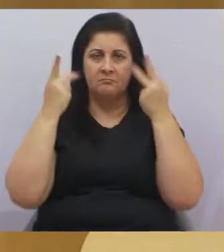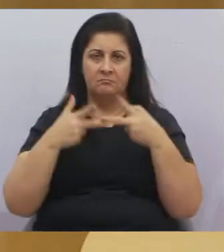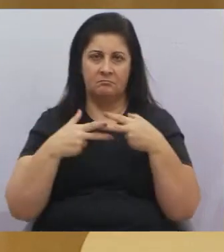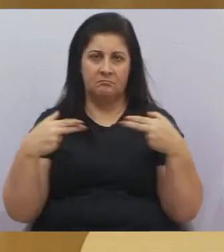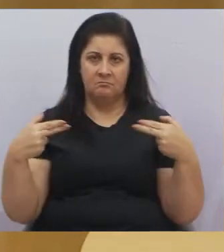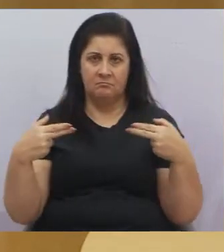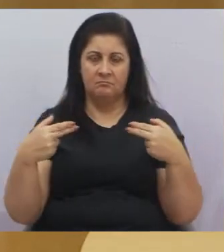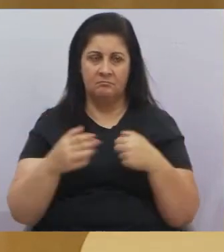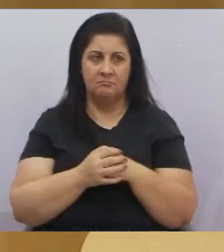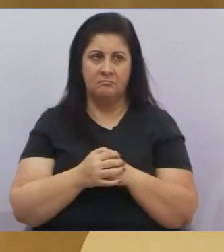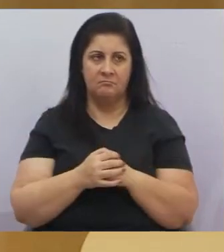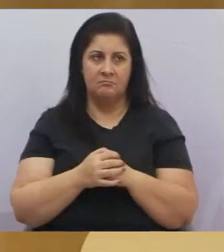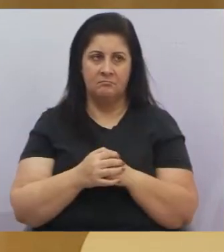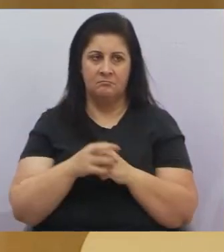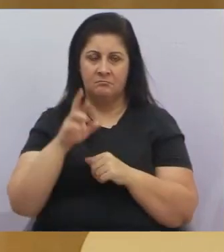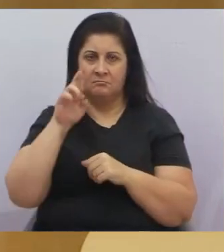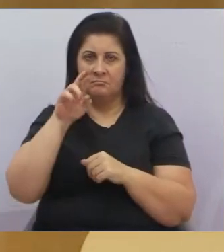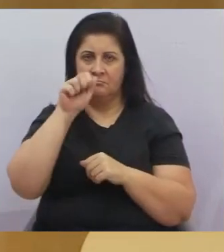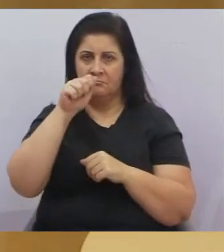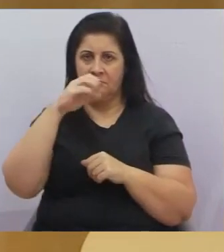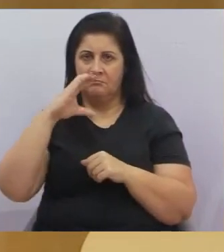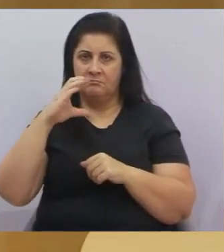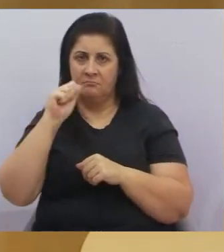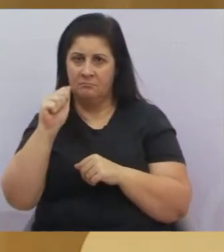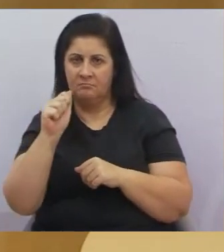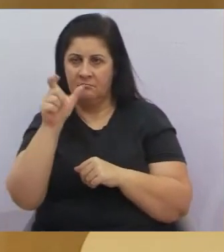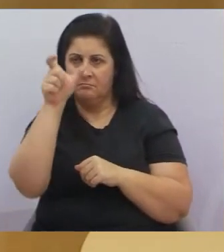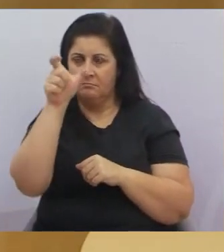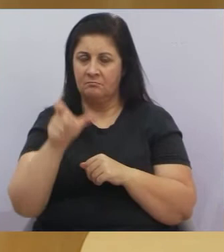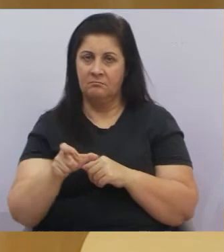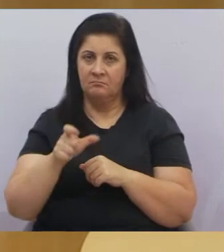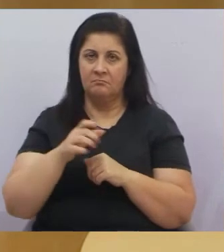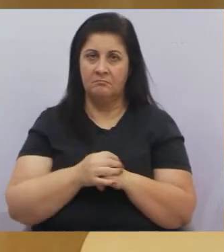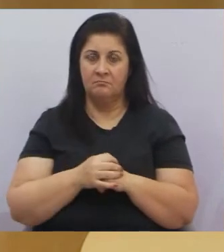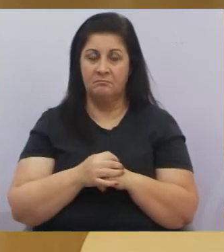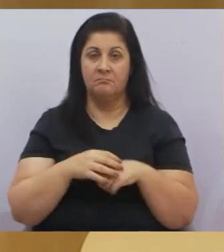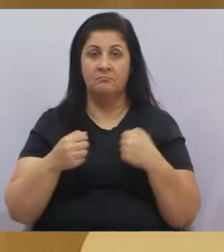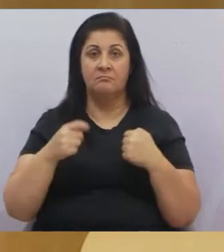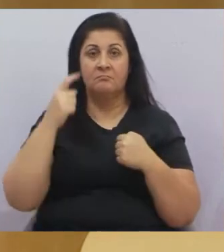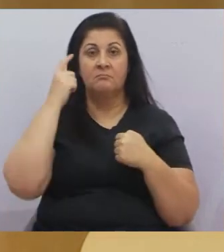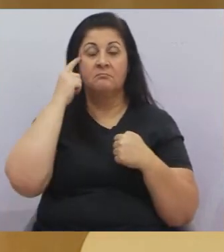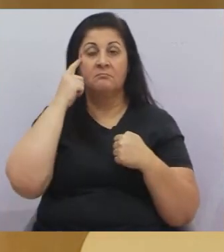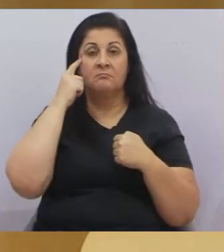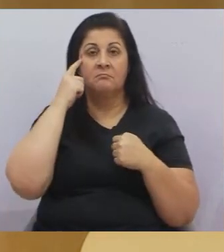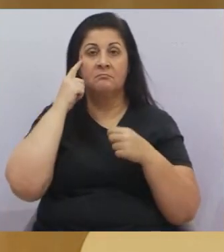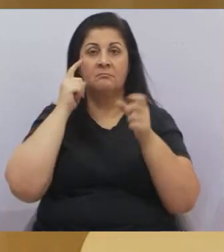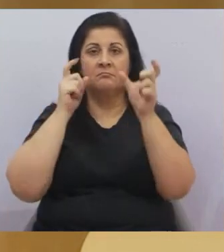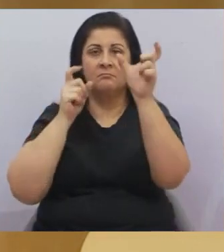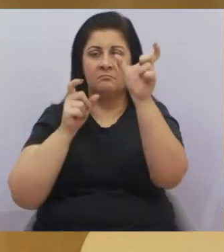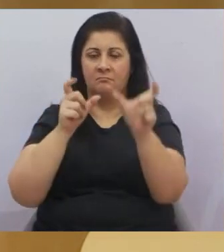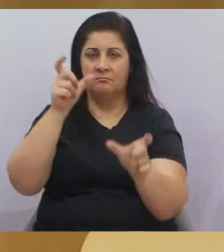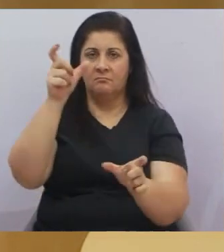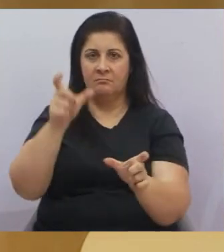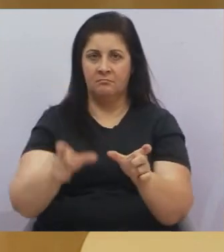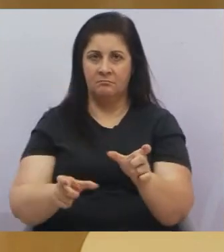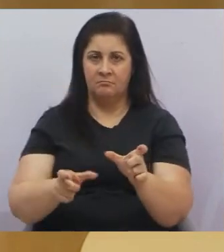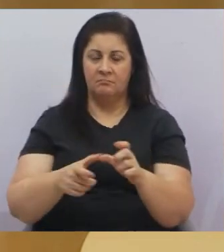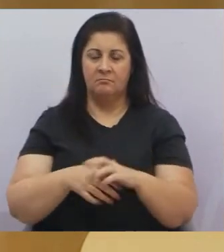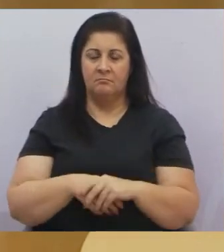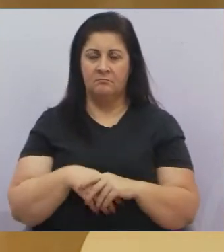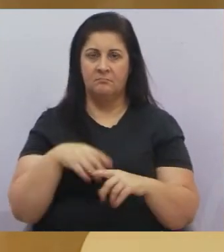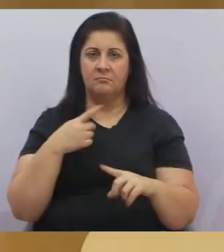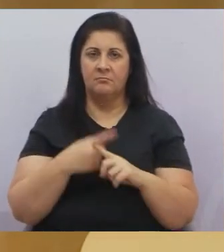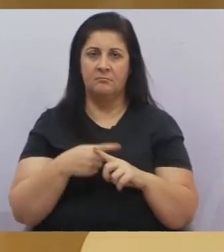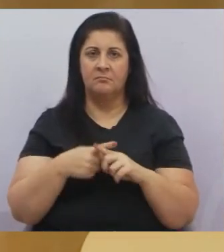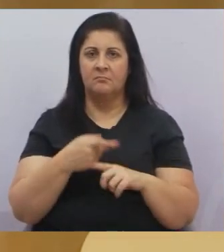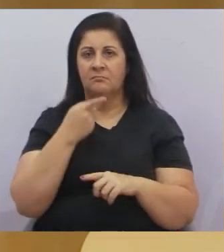pensar em raça humana. Nós deveríamos pensar em humanidade. Porque quando